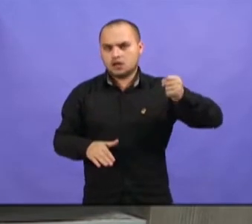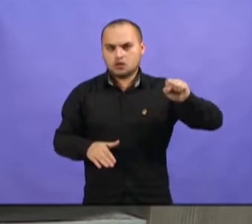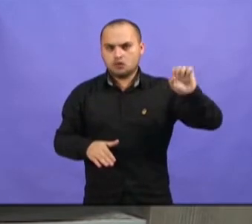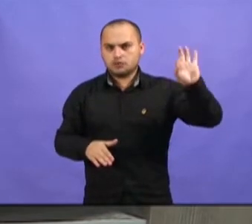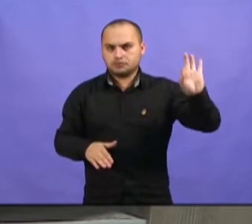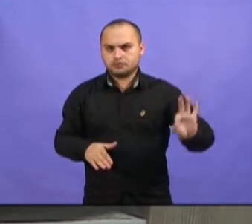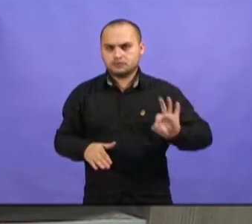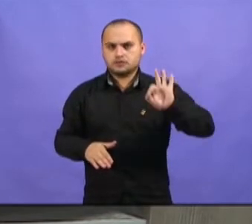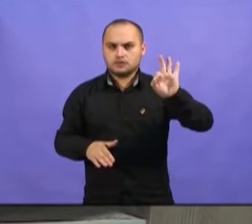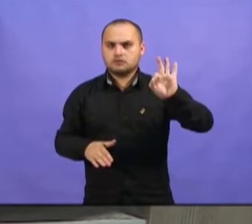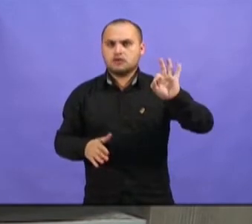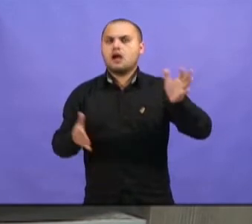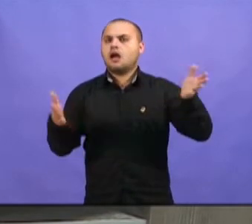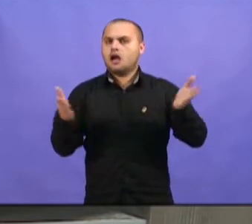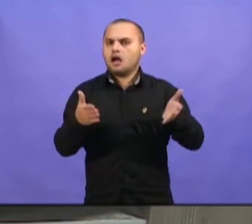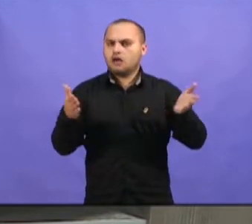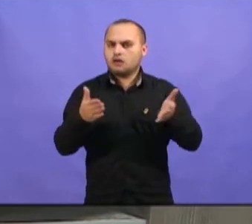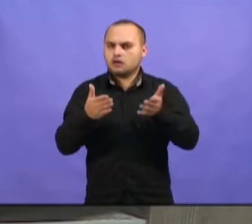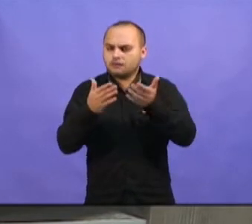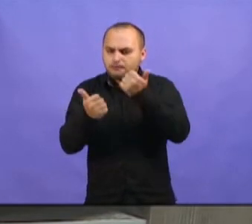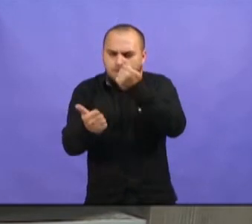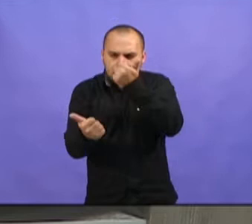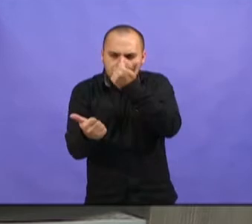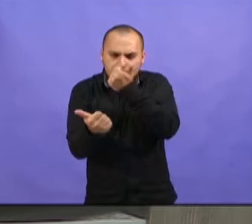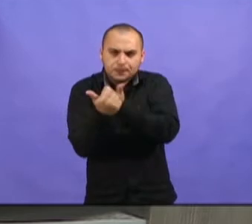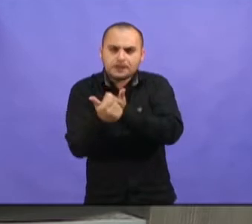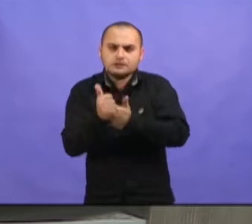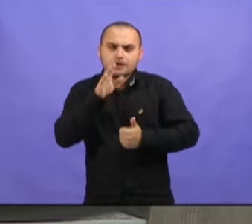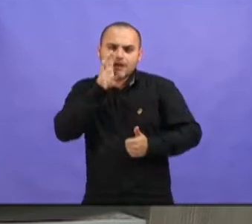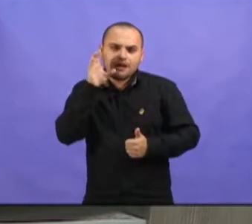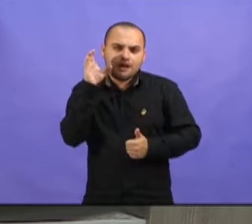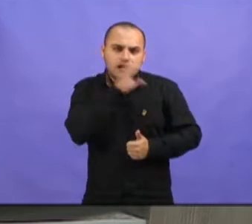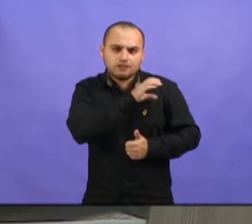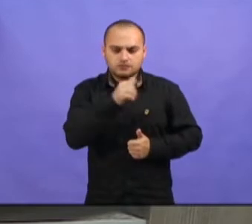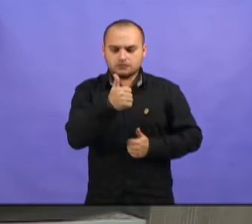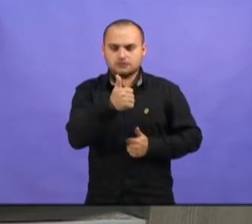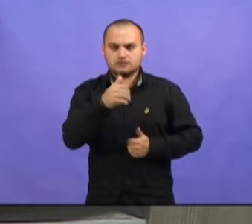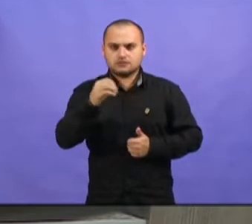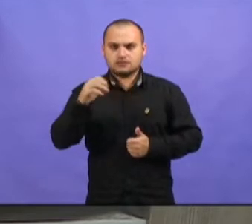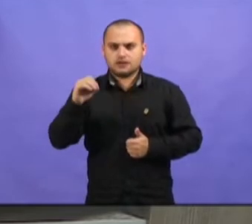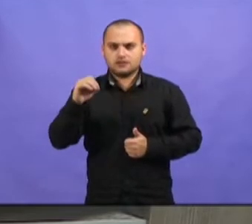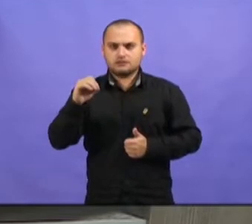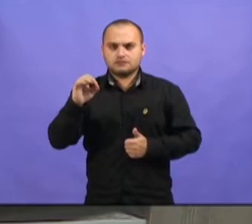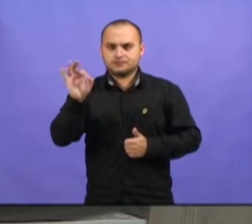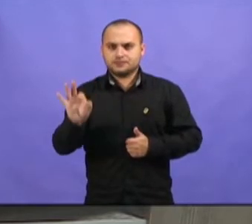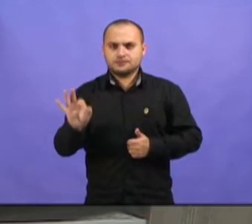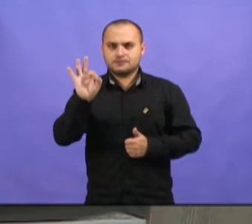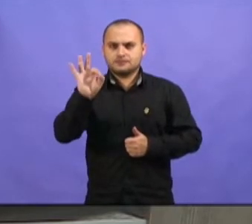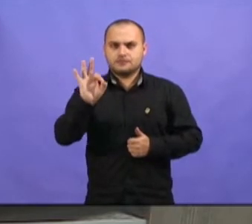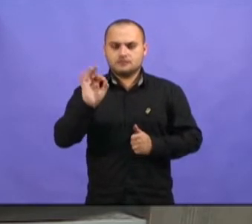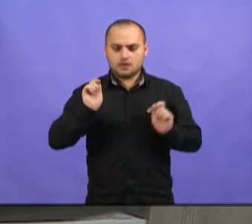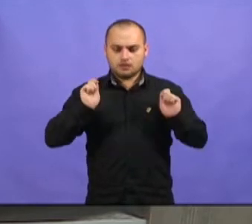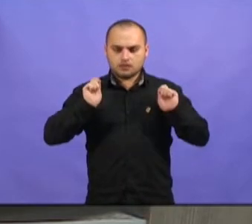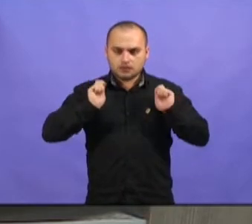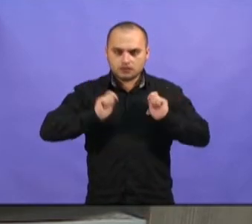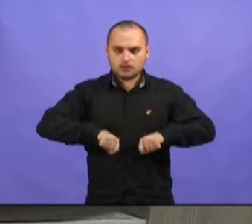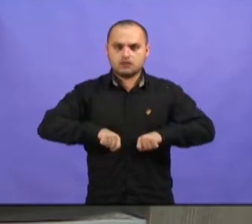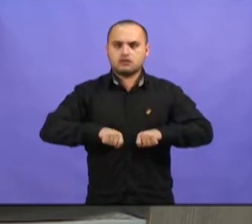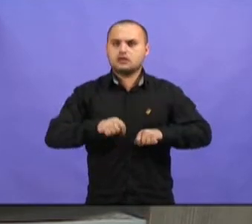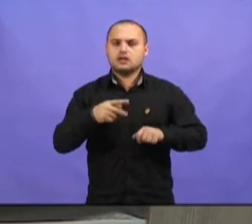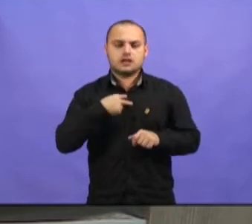98%, né? Agora a gente vai estar muito pertinho do 100% da capacidade de ressecção completa, de não